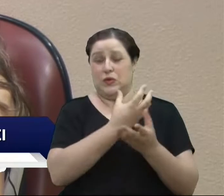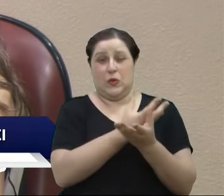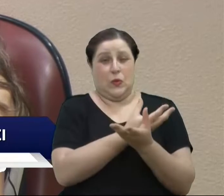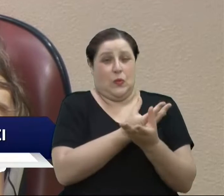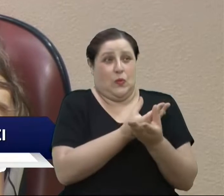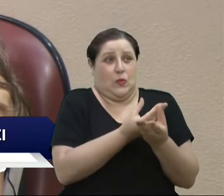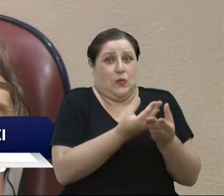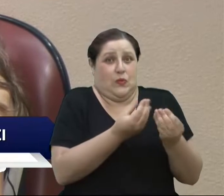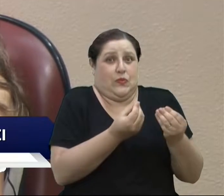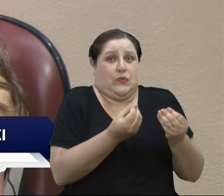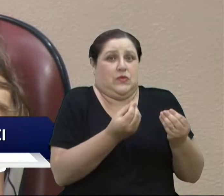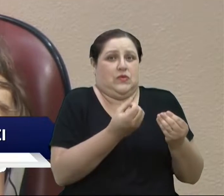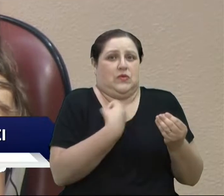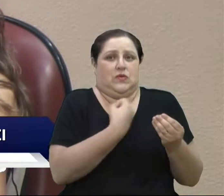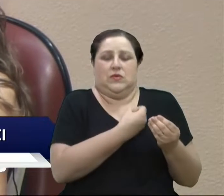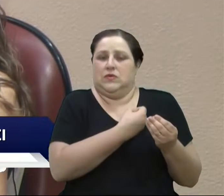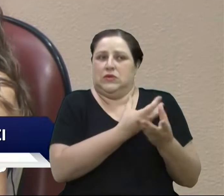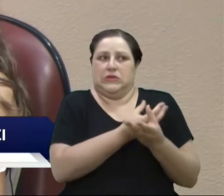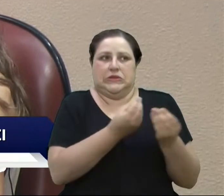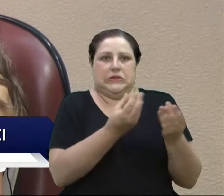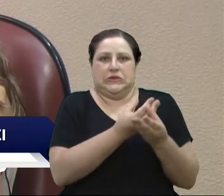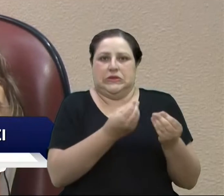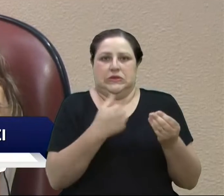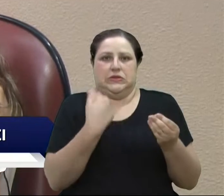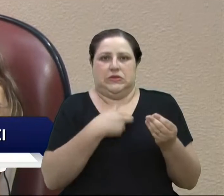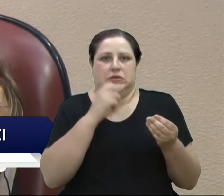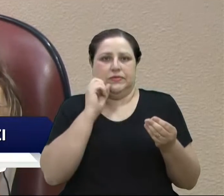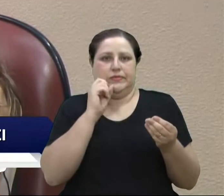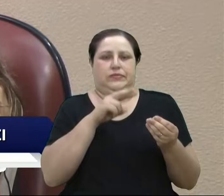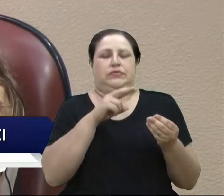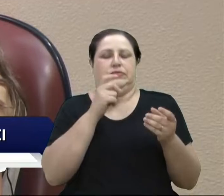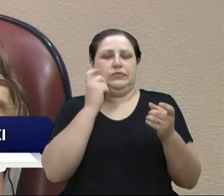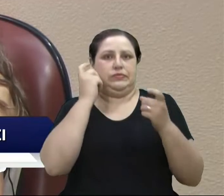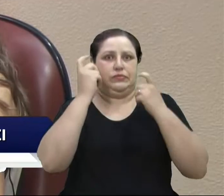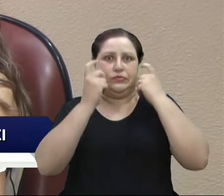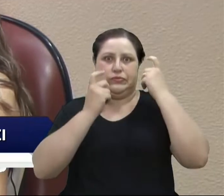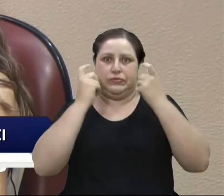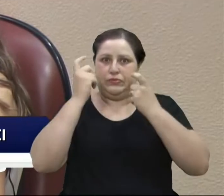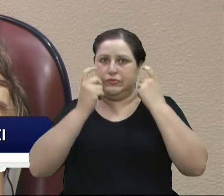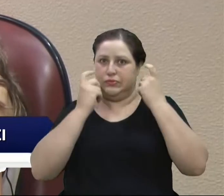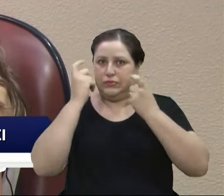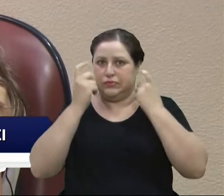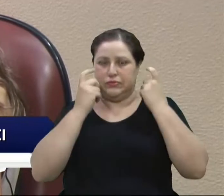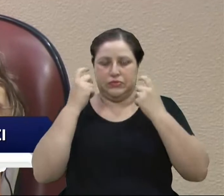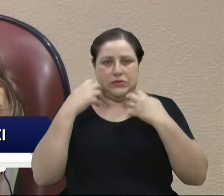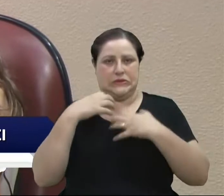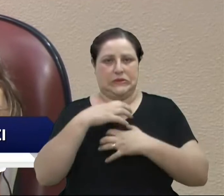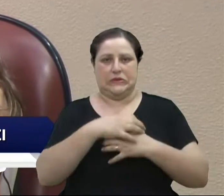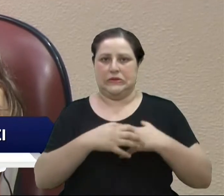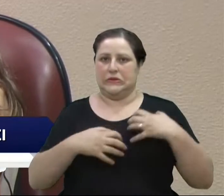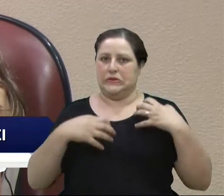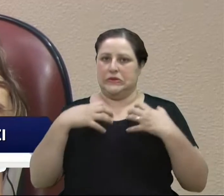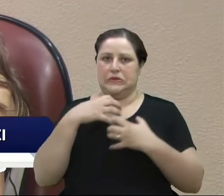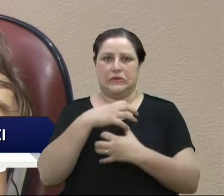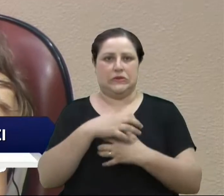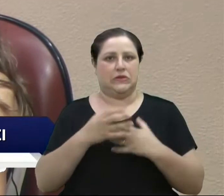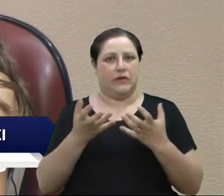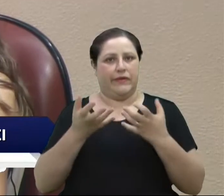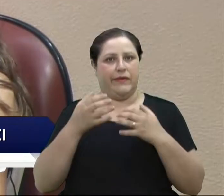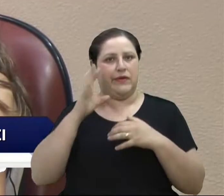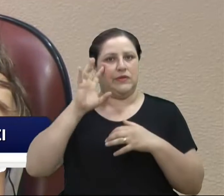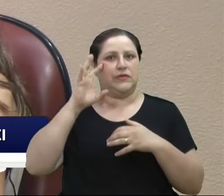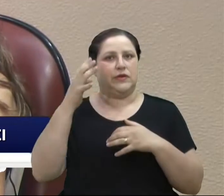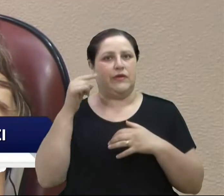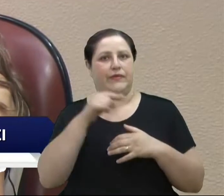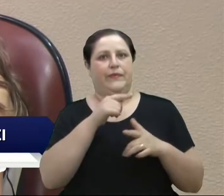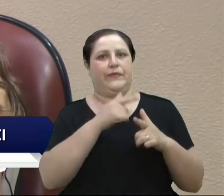e nos deixam extremamente preocupados, ansiosos por resolver a situação,